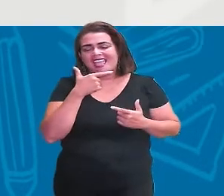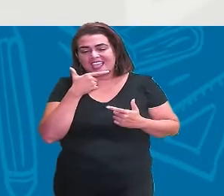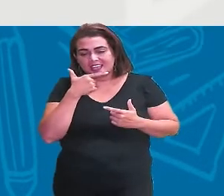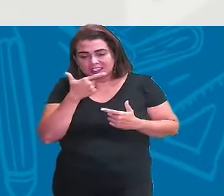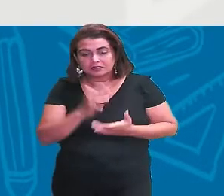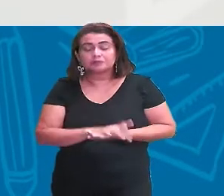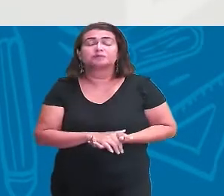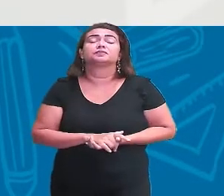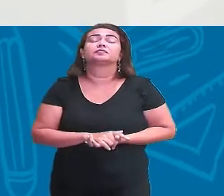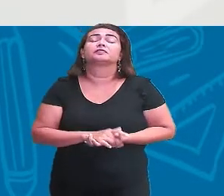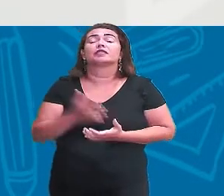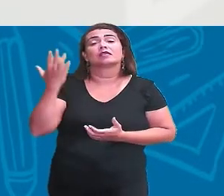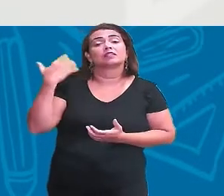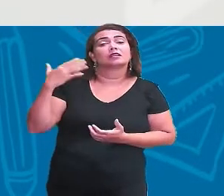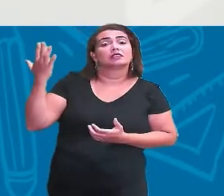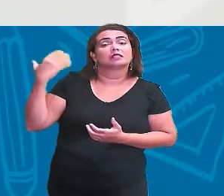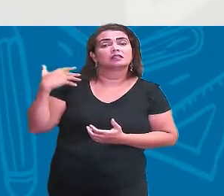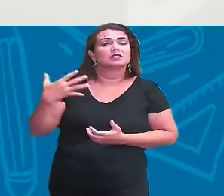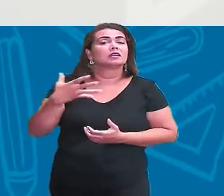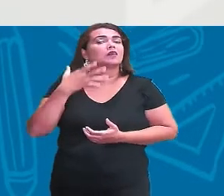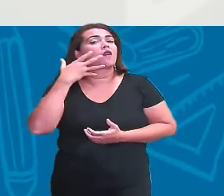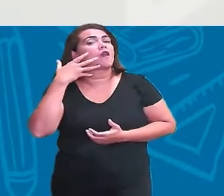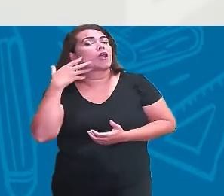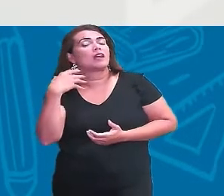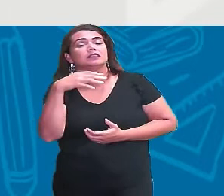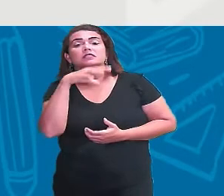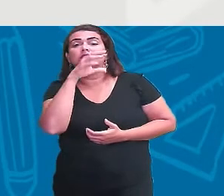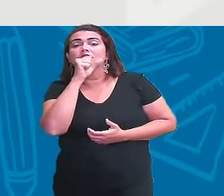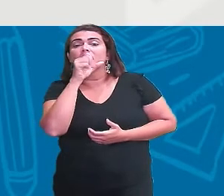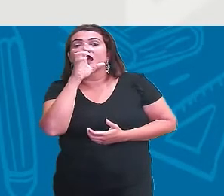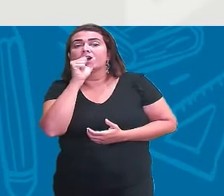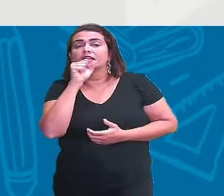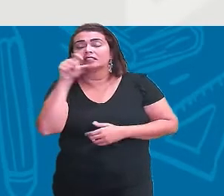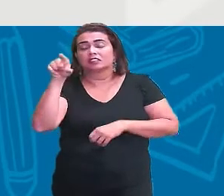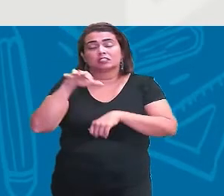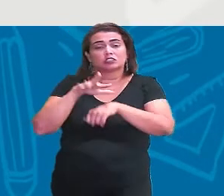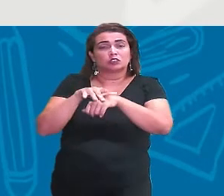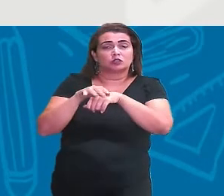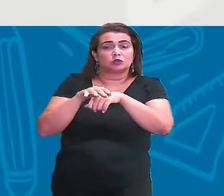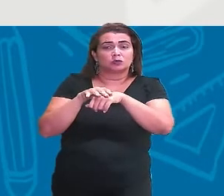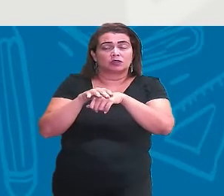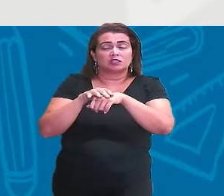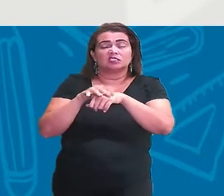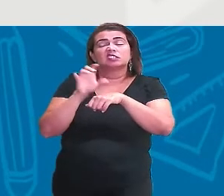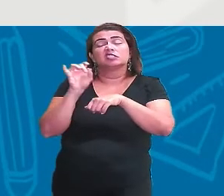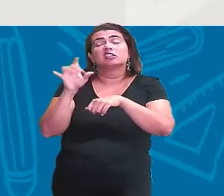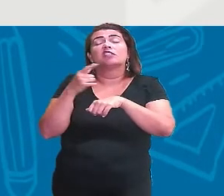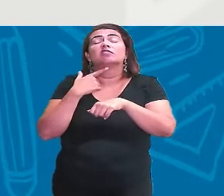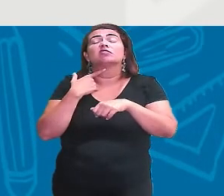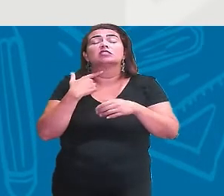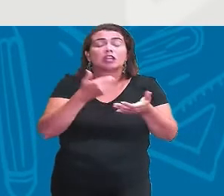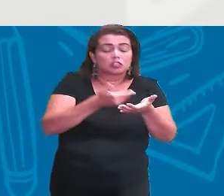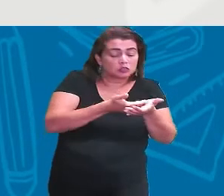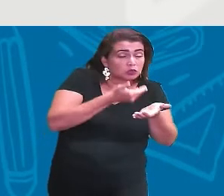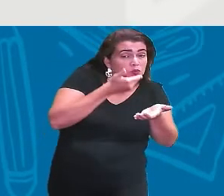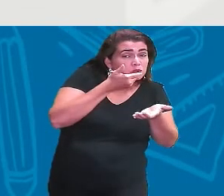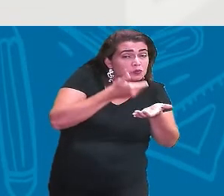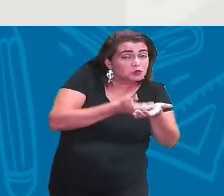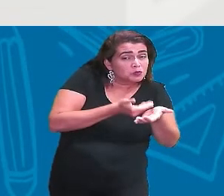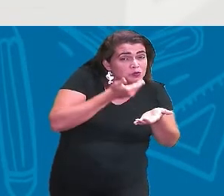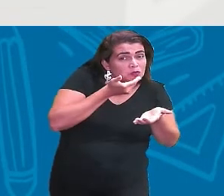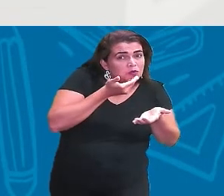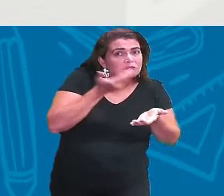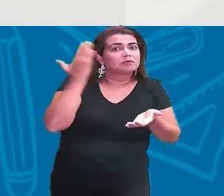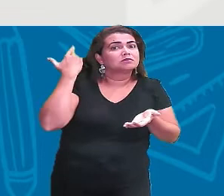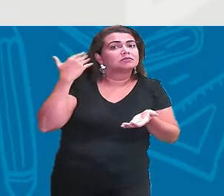Era uma vez um gato laranja. Ficou doente e só queria canja. Era